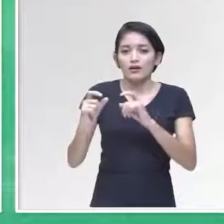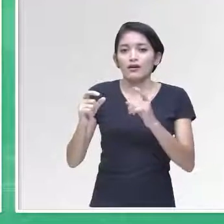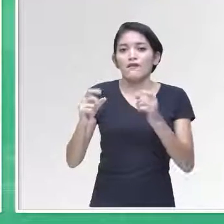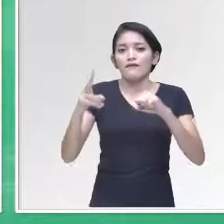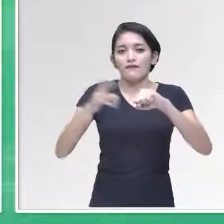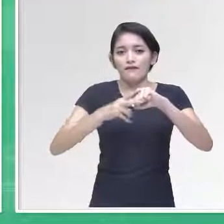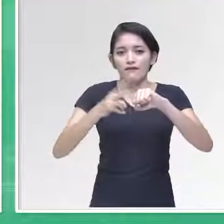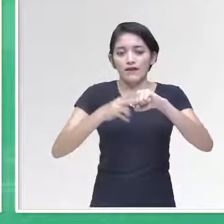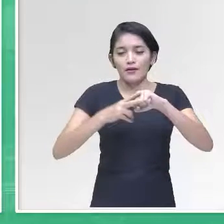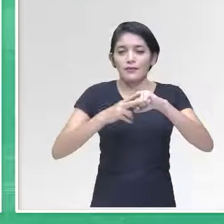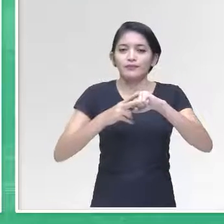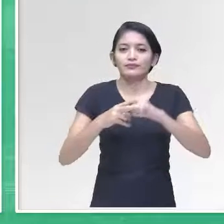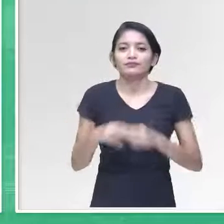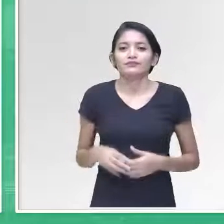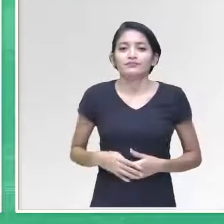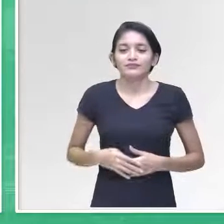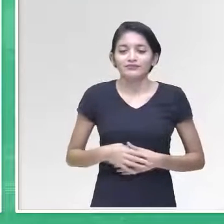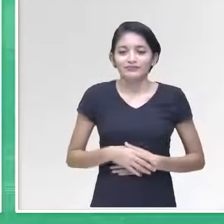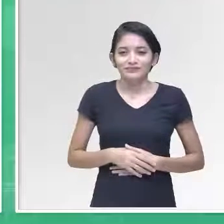muito bem,